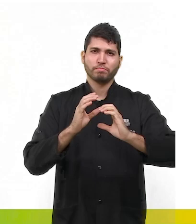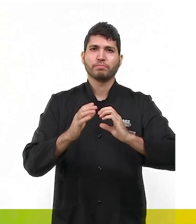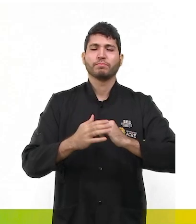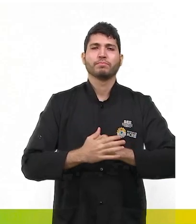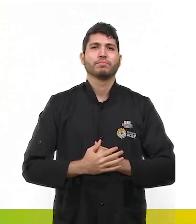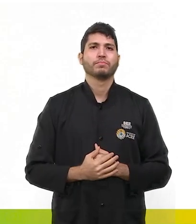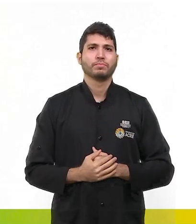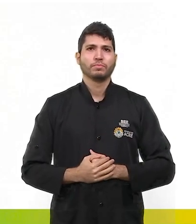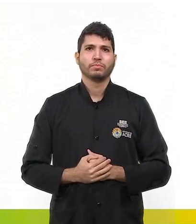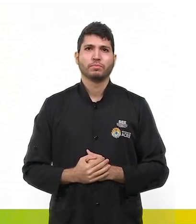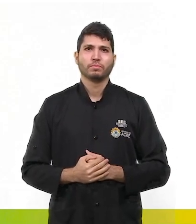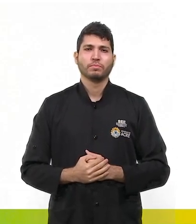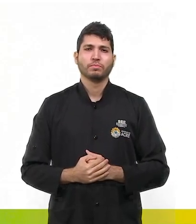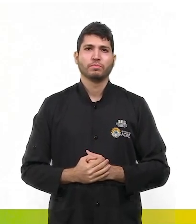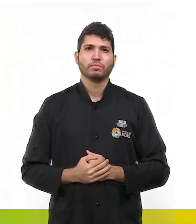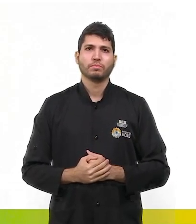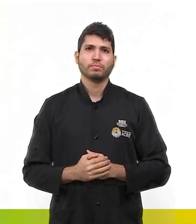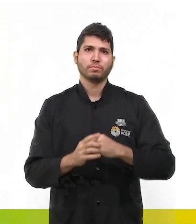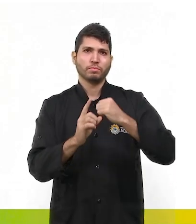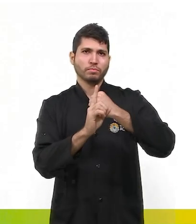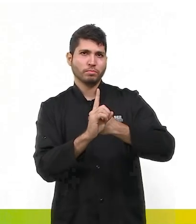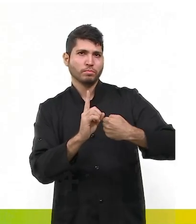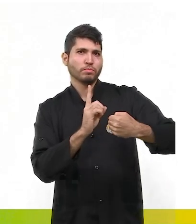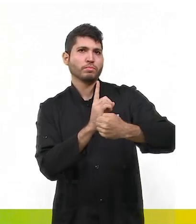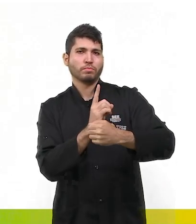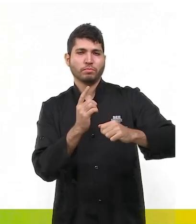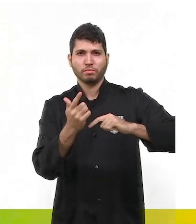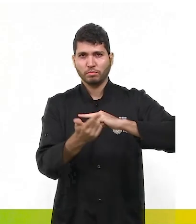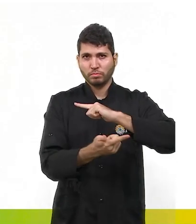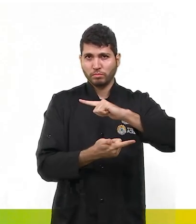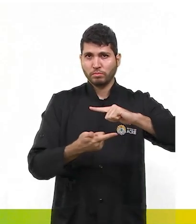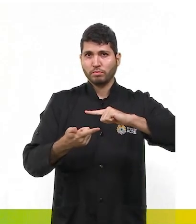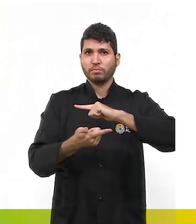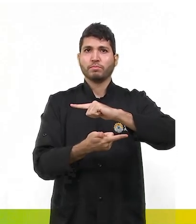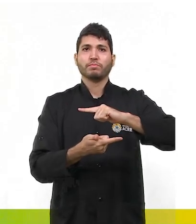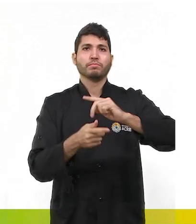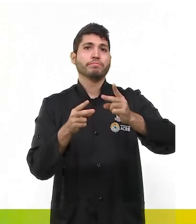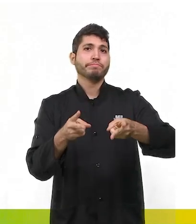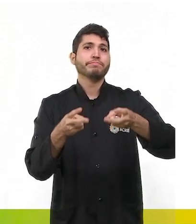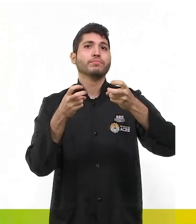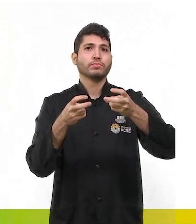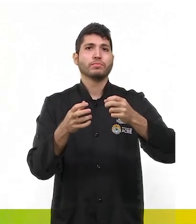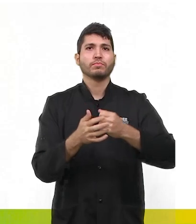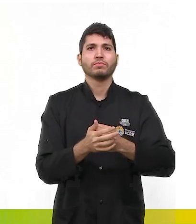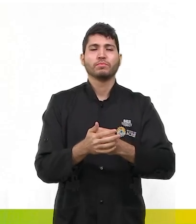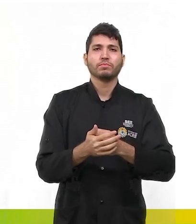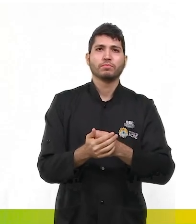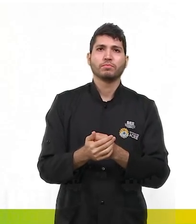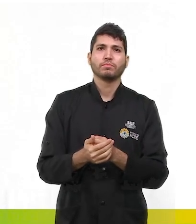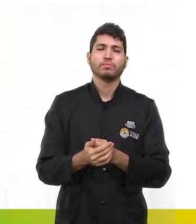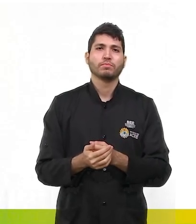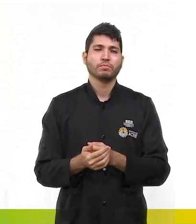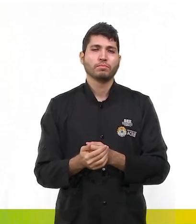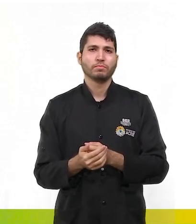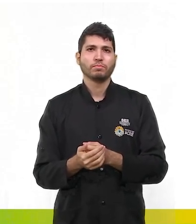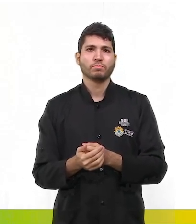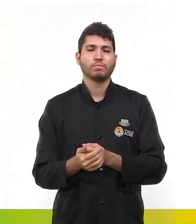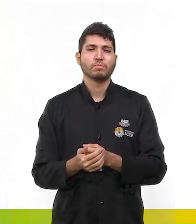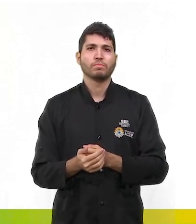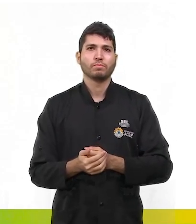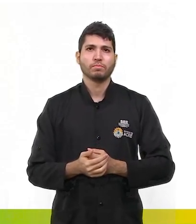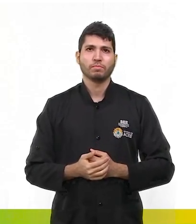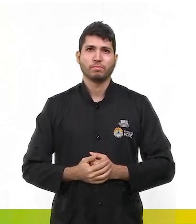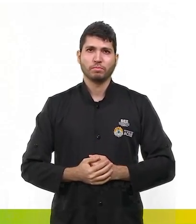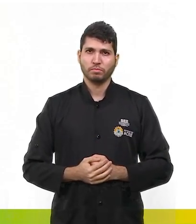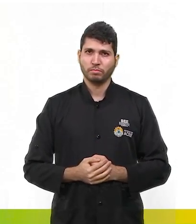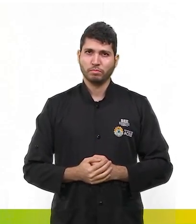daqui. Dentro dessa sociedade global, a gente também percebe o segundo item, que é justamente o quê?